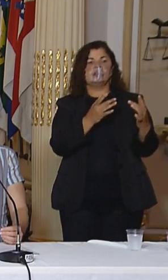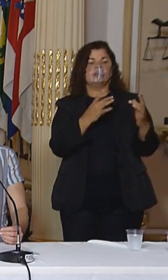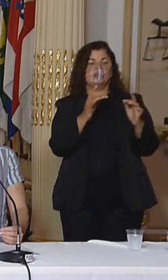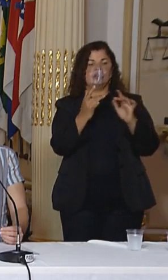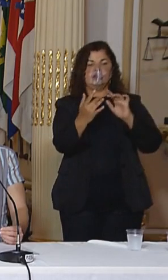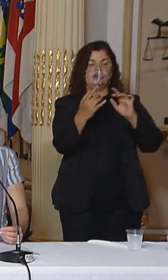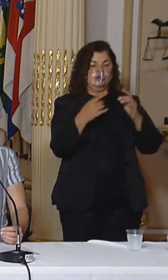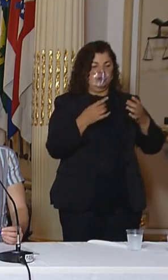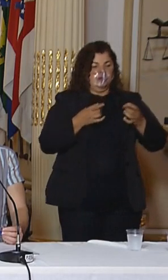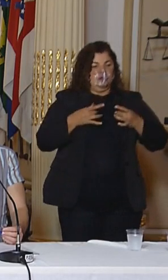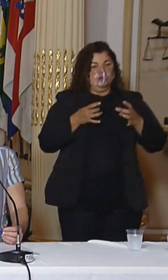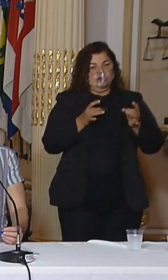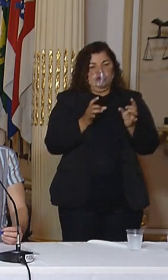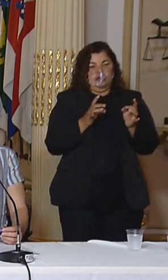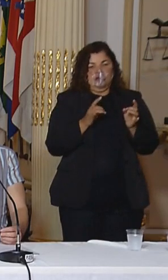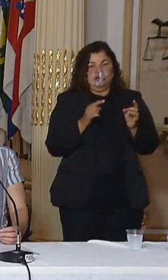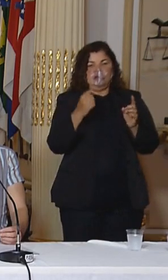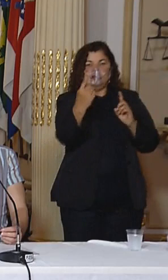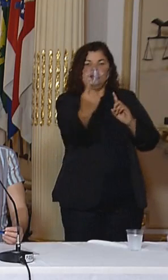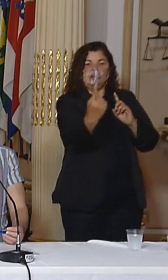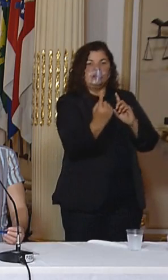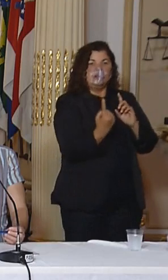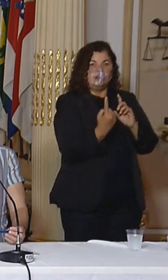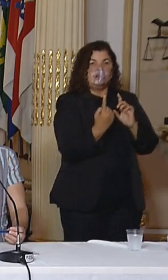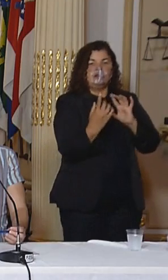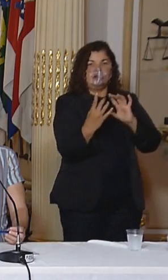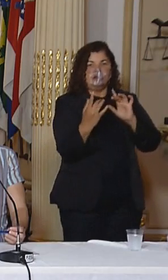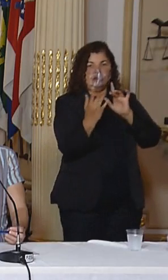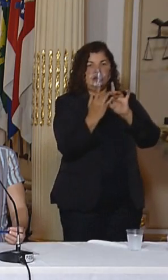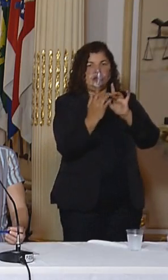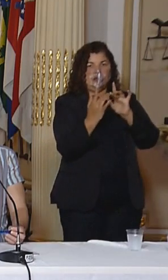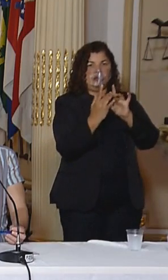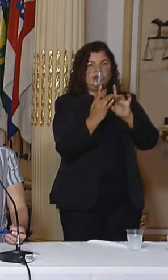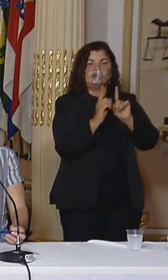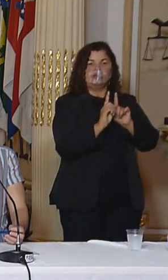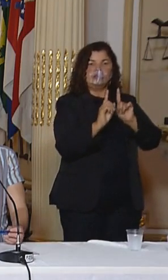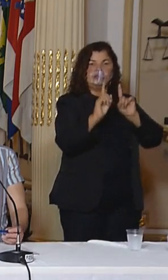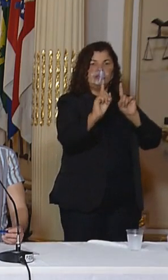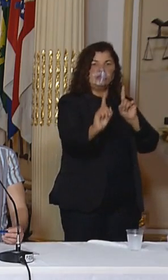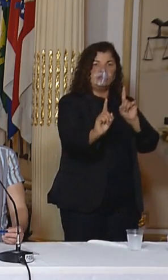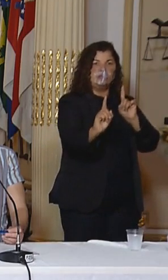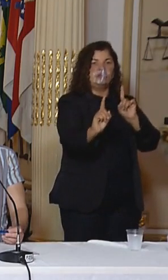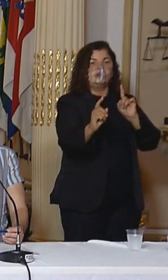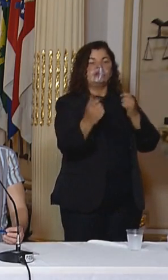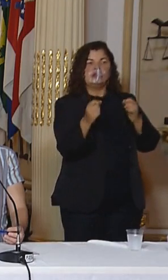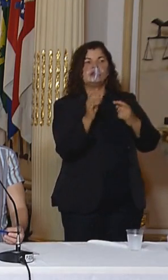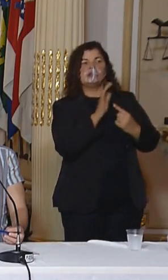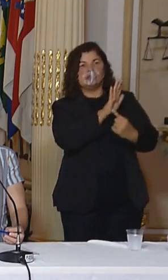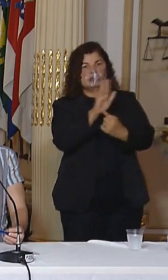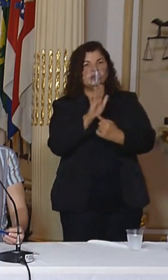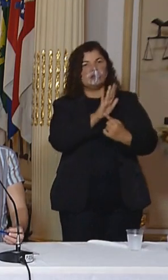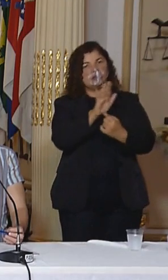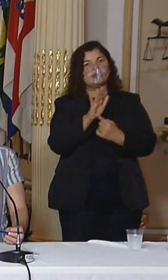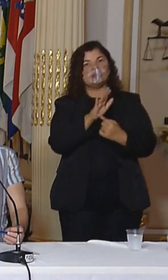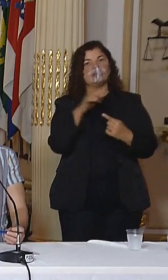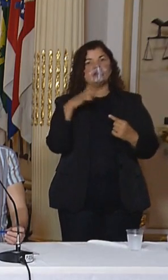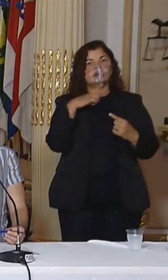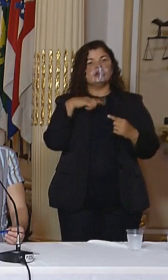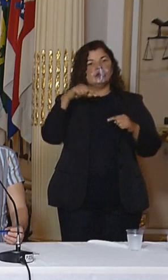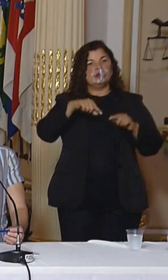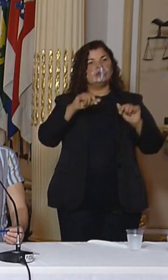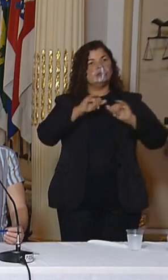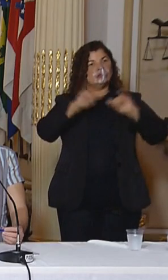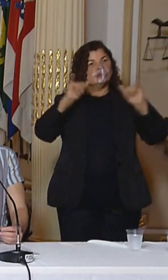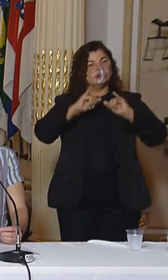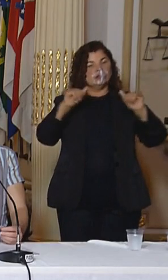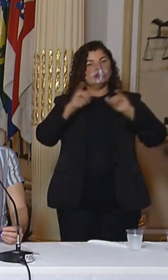vendedor, por exemplo, a pessoa que atende e a pessoa que está sendo atendida. Vimos excelentes exemplos aqui mesmo, no noticiário de hoje, não precisa